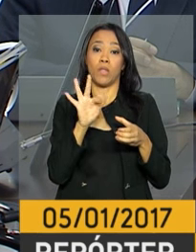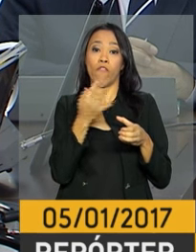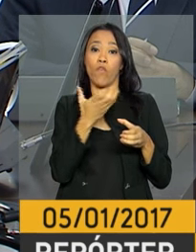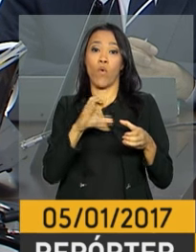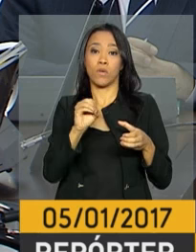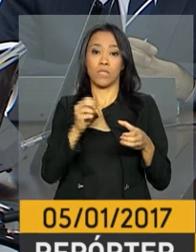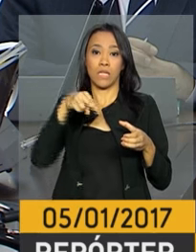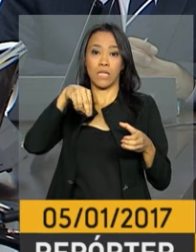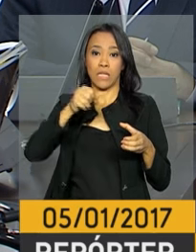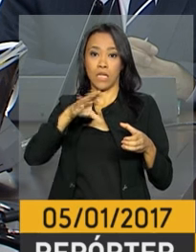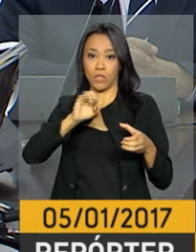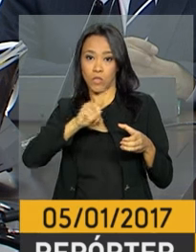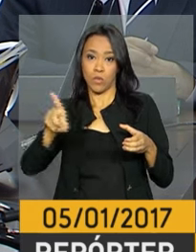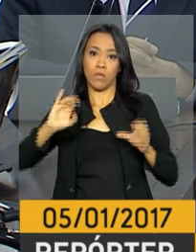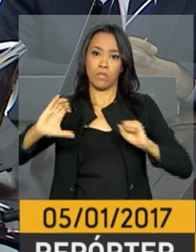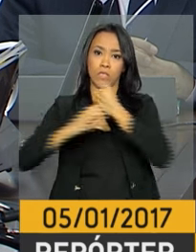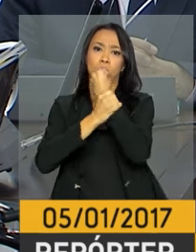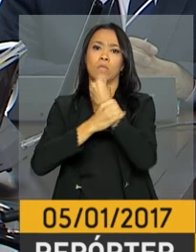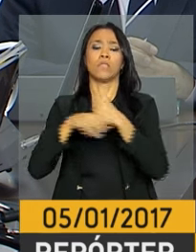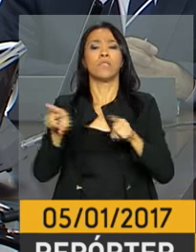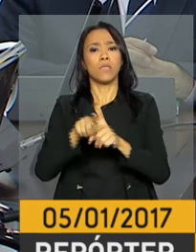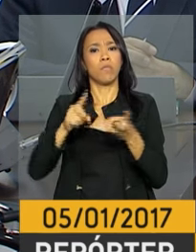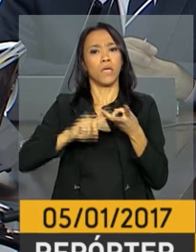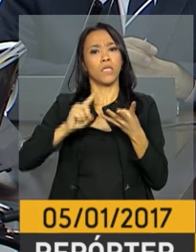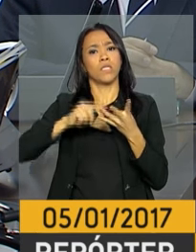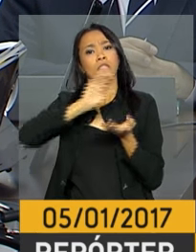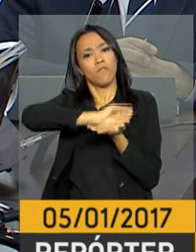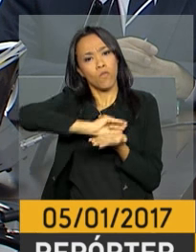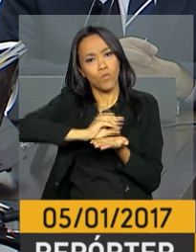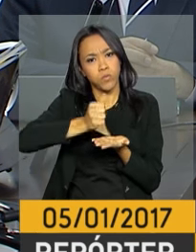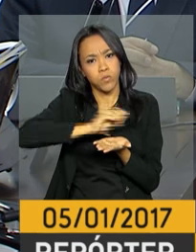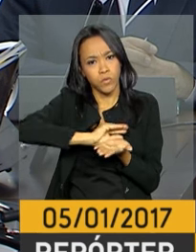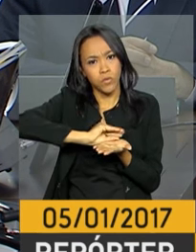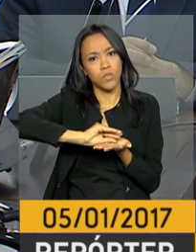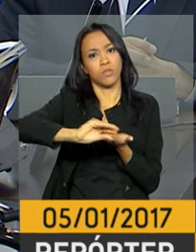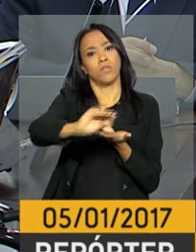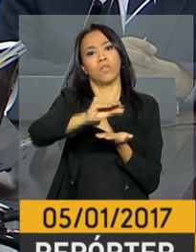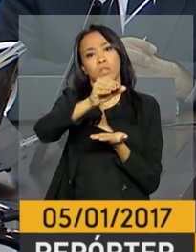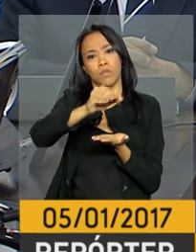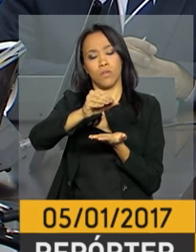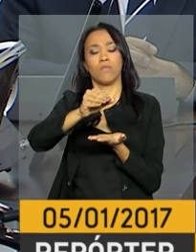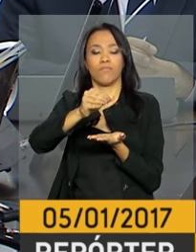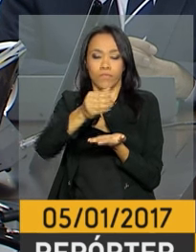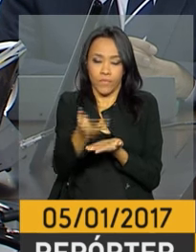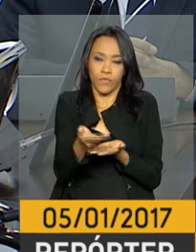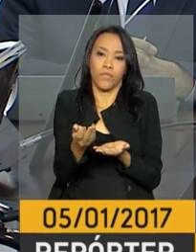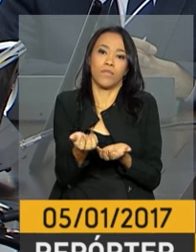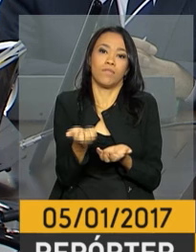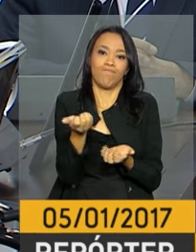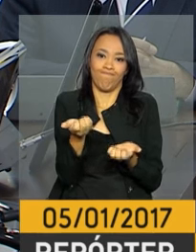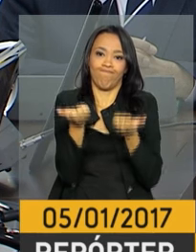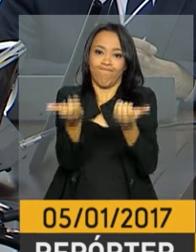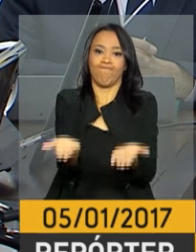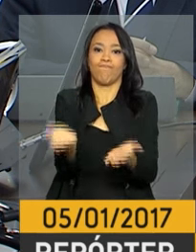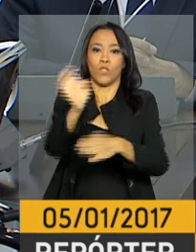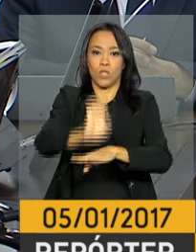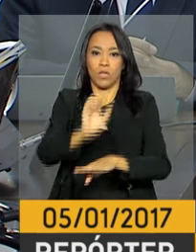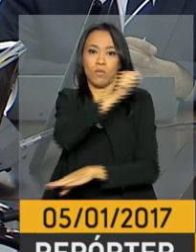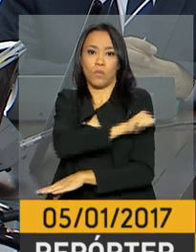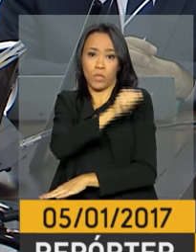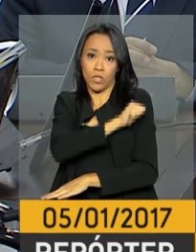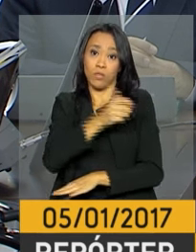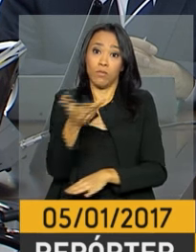ainda não fosse uma verba substanciosa que nós também remetemos ao rio de janeiro é o próprio fenômeno das